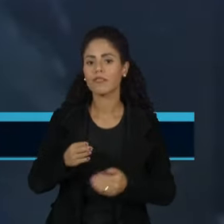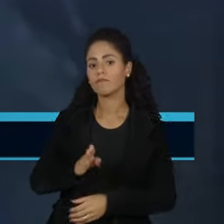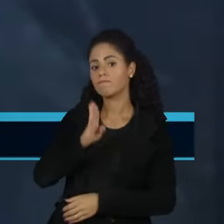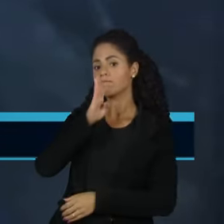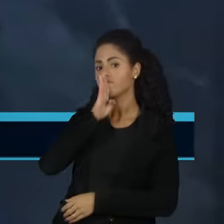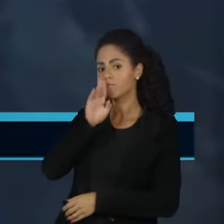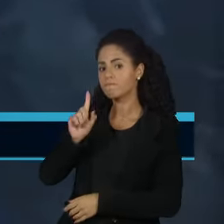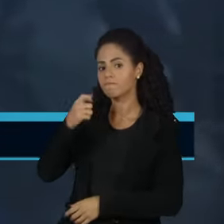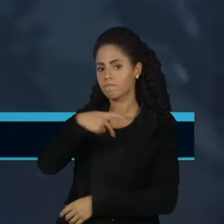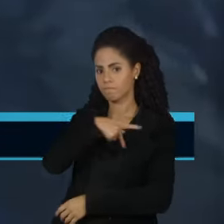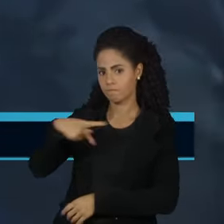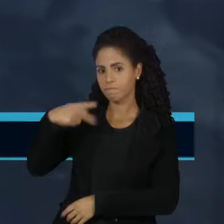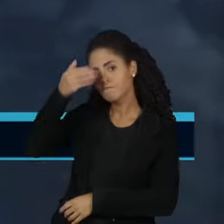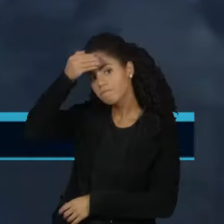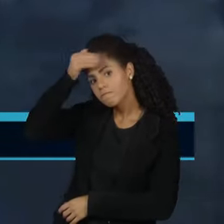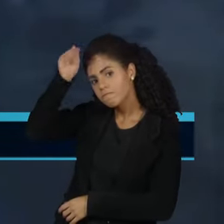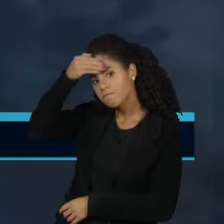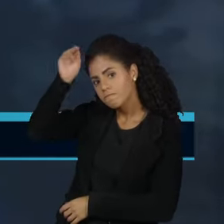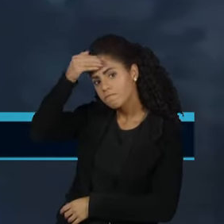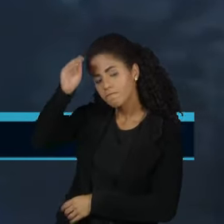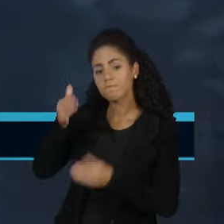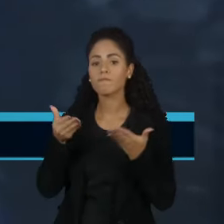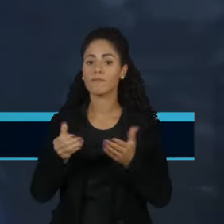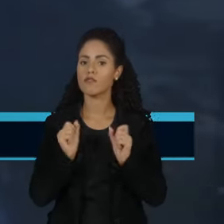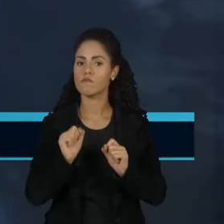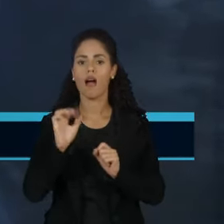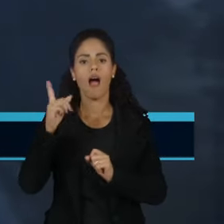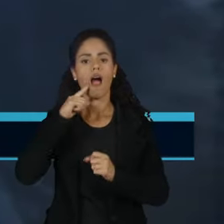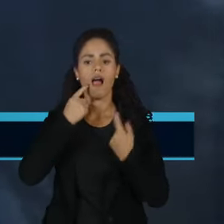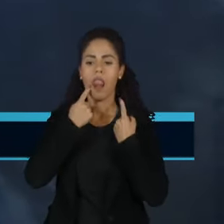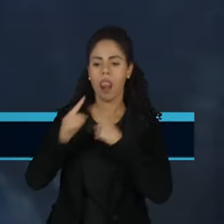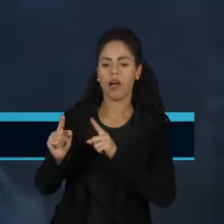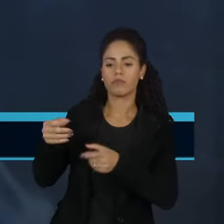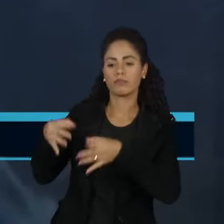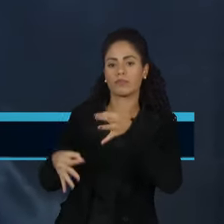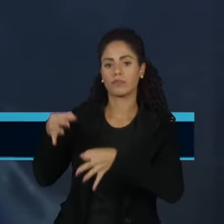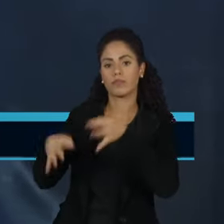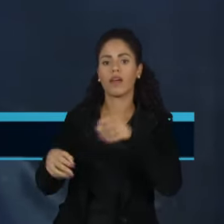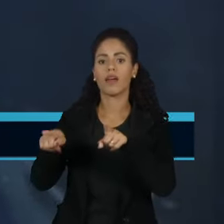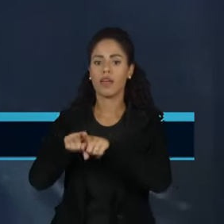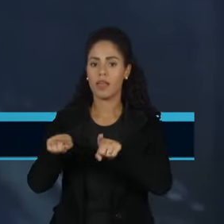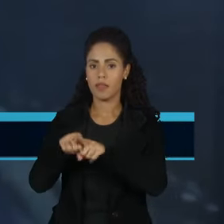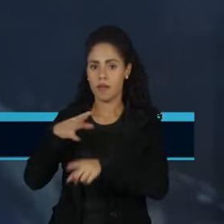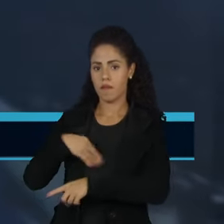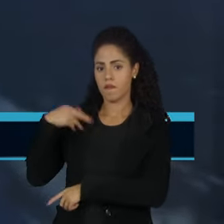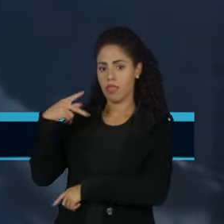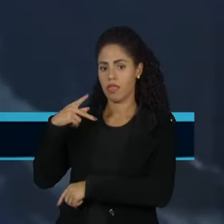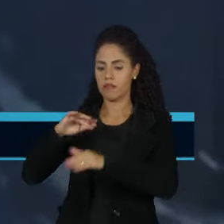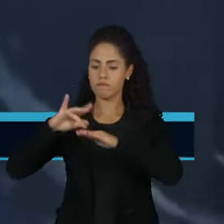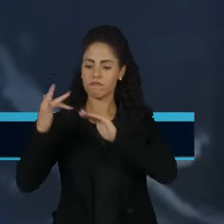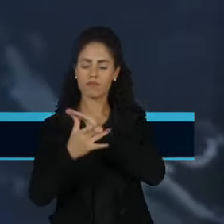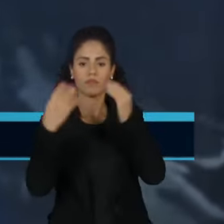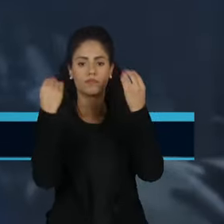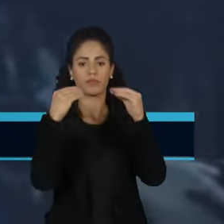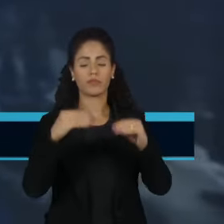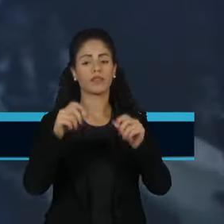dos Estados Unidos, Donald Trump, atacou um juiz de Nova York e a filha dele nas redes sociais. O magistrado é responsável pelo